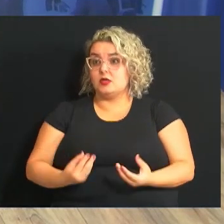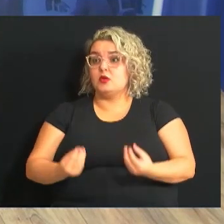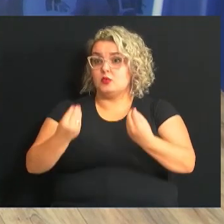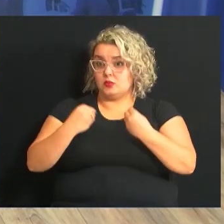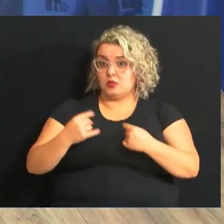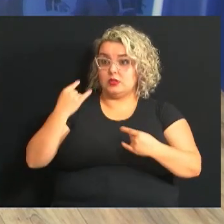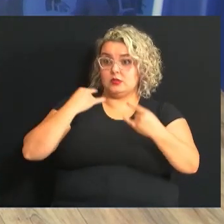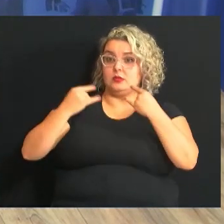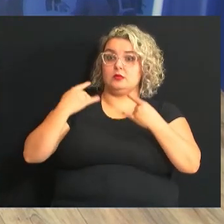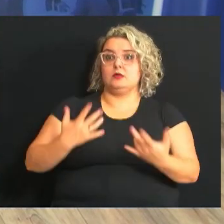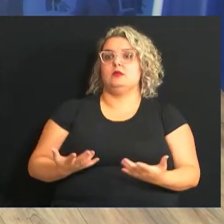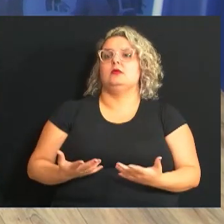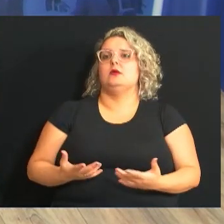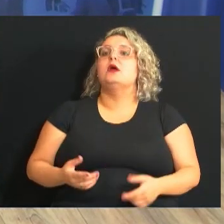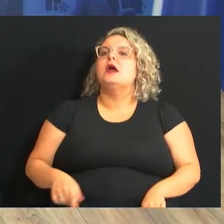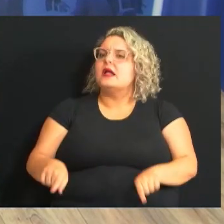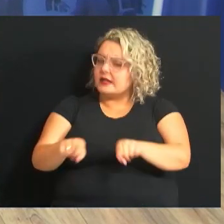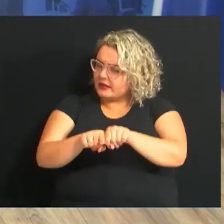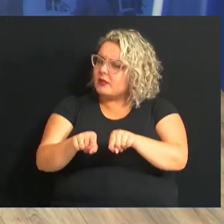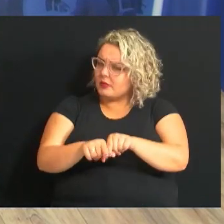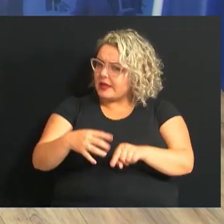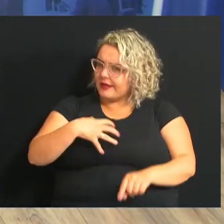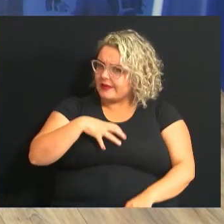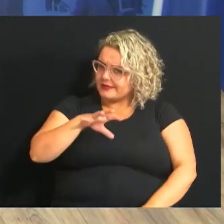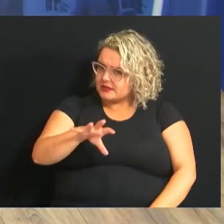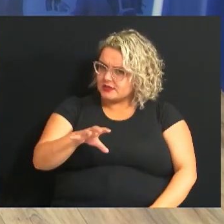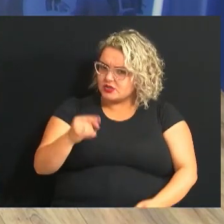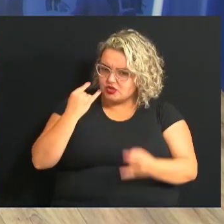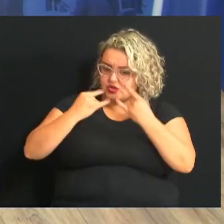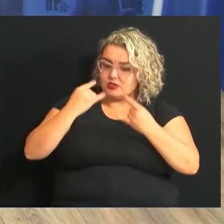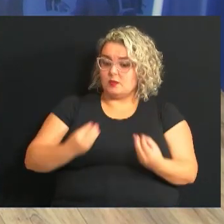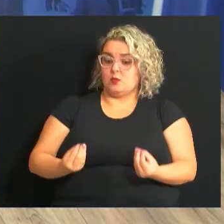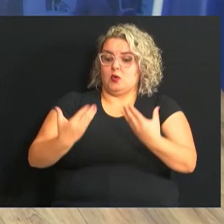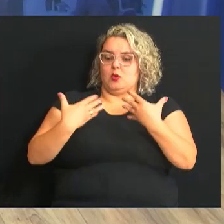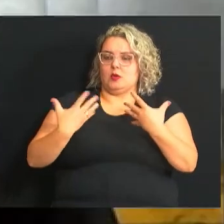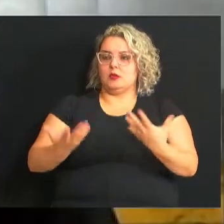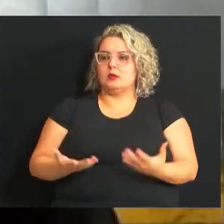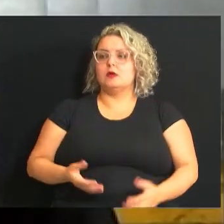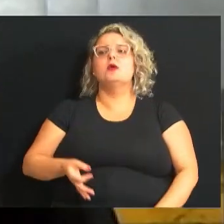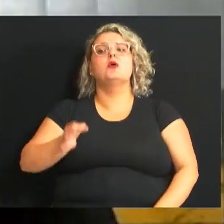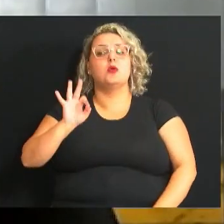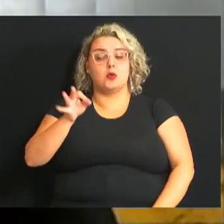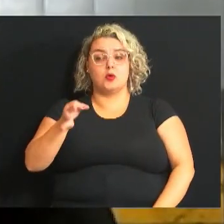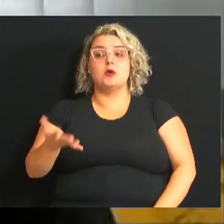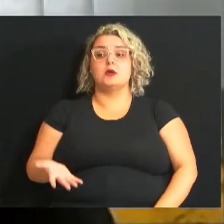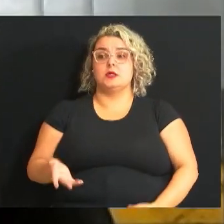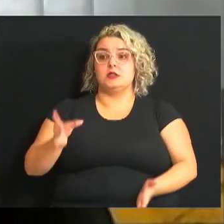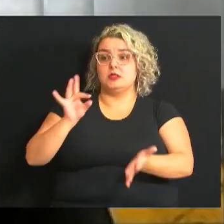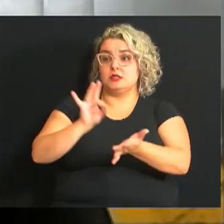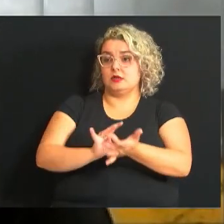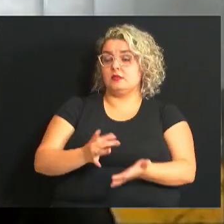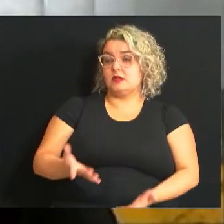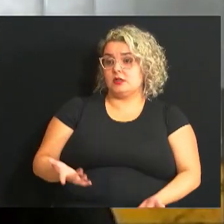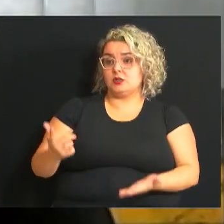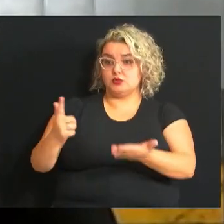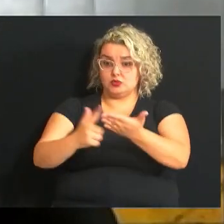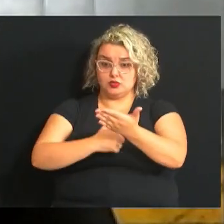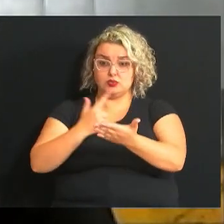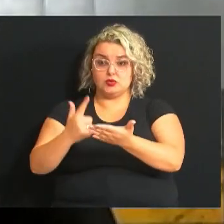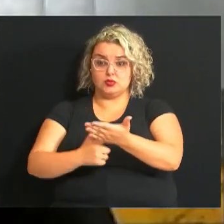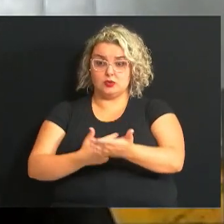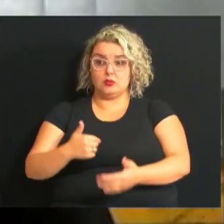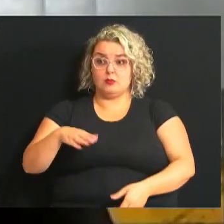inspiração. Ele serve desta maneira também? Com certeza. Na verdade, o livro ele foi mais para trazer